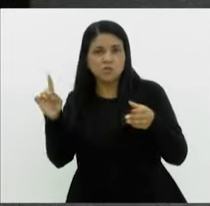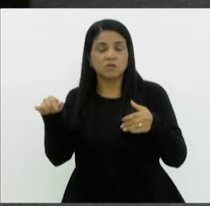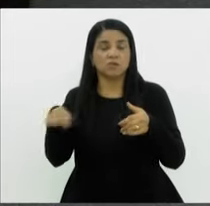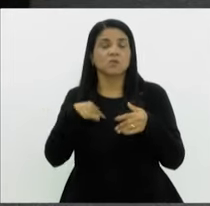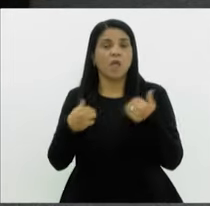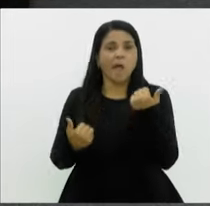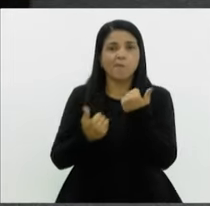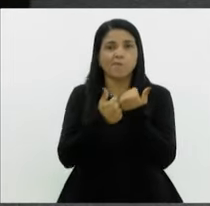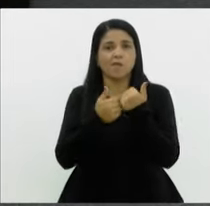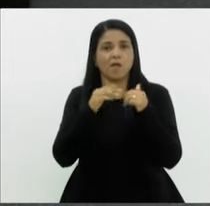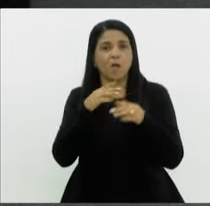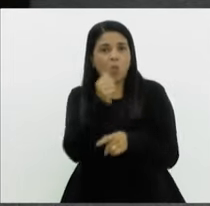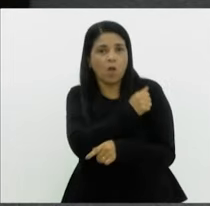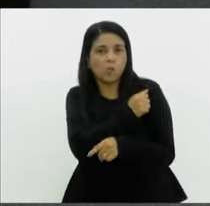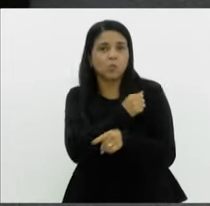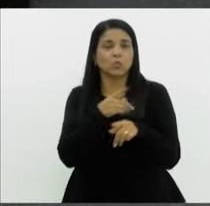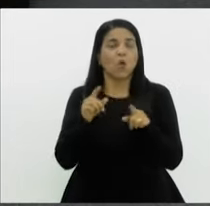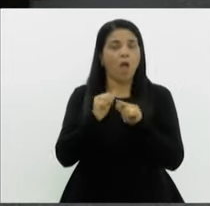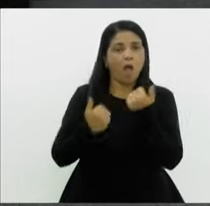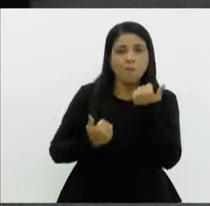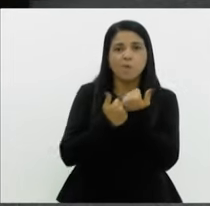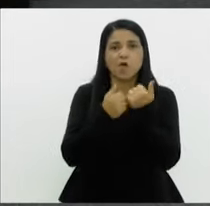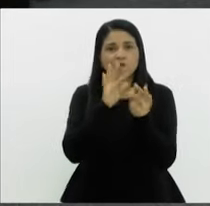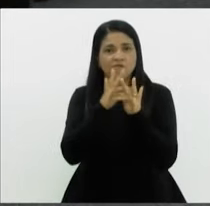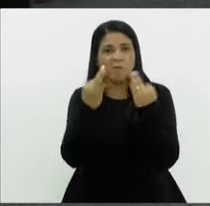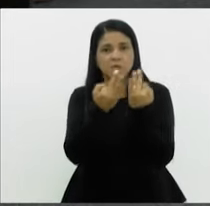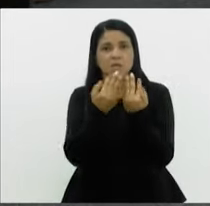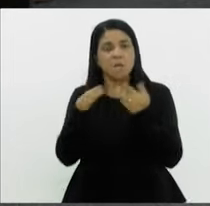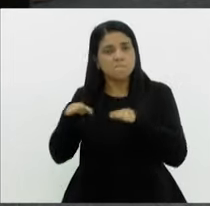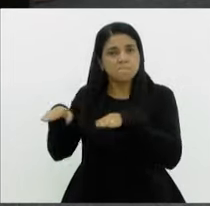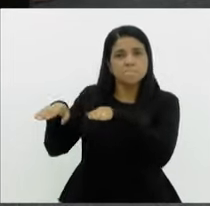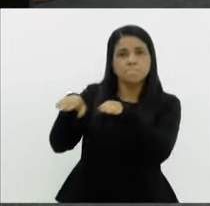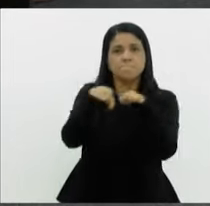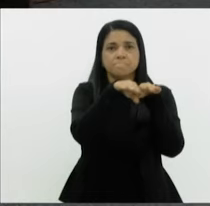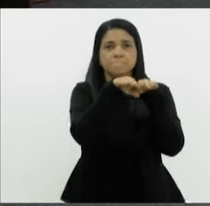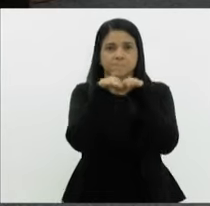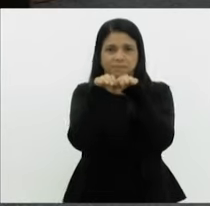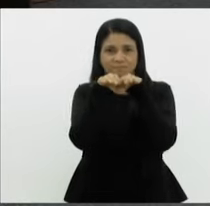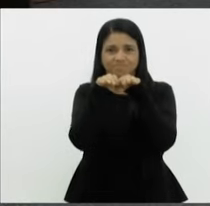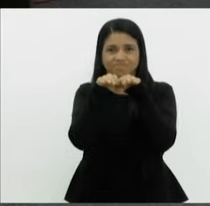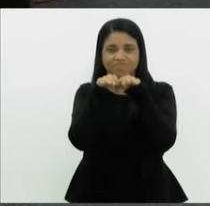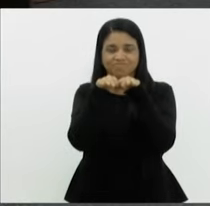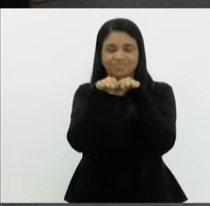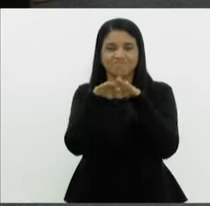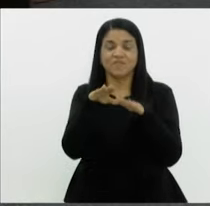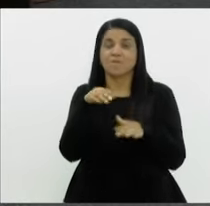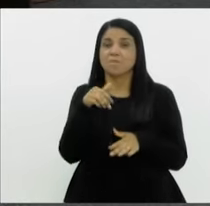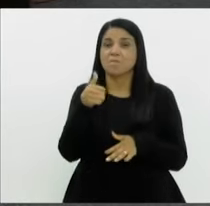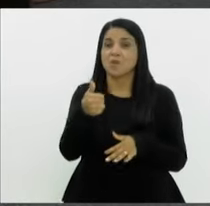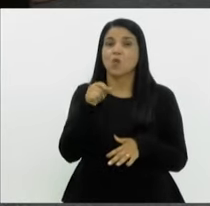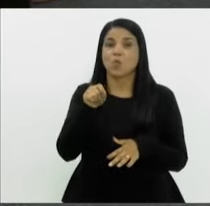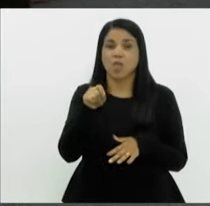criar esse padrão. Melhor que isso, só se isso fosse produzido pelas